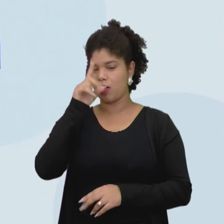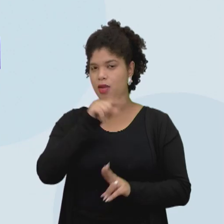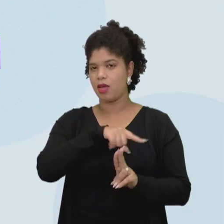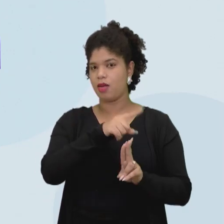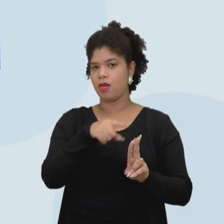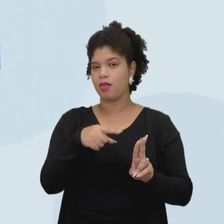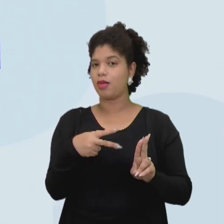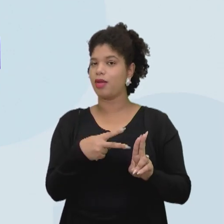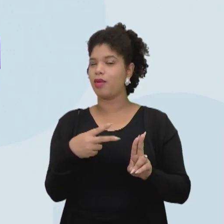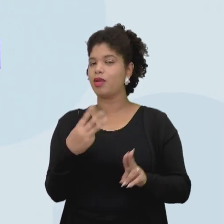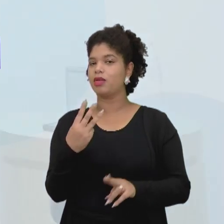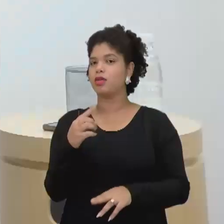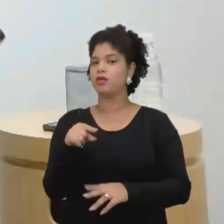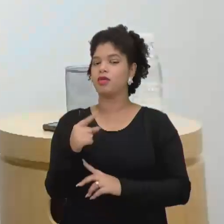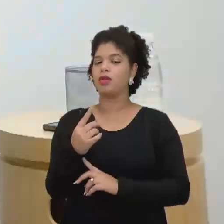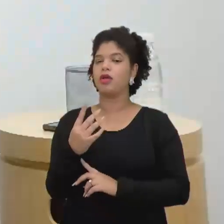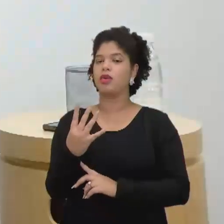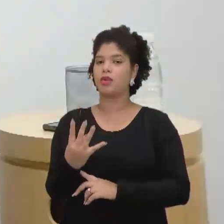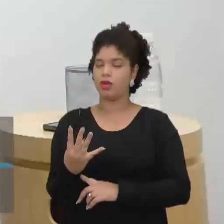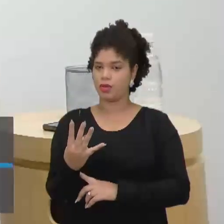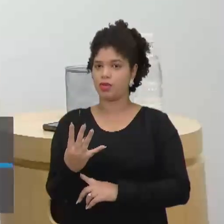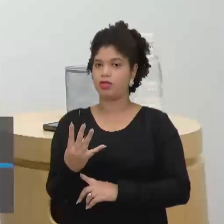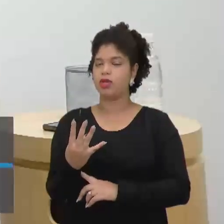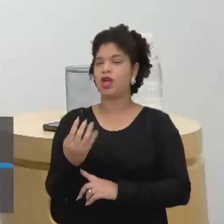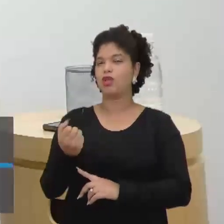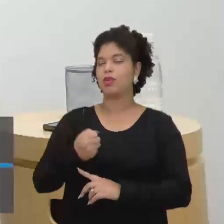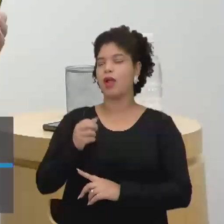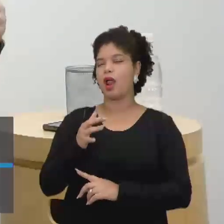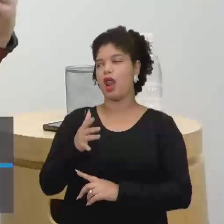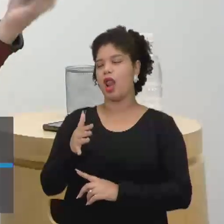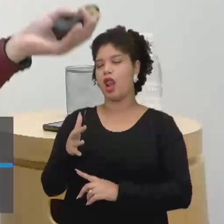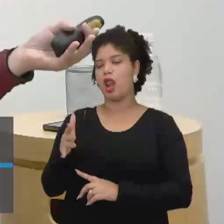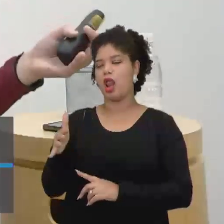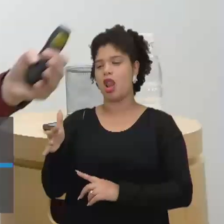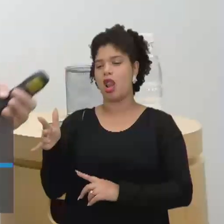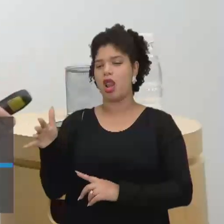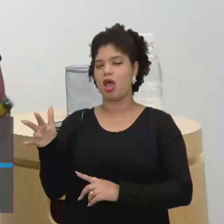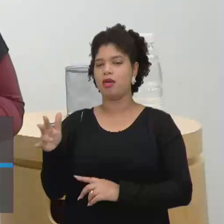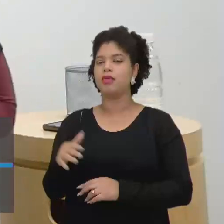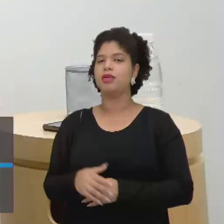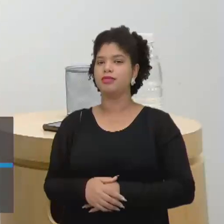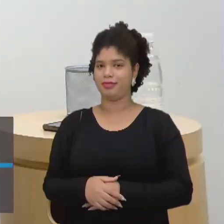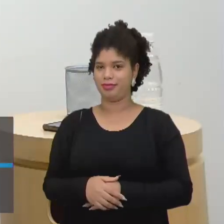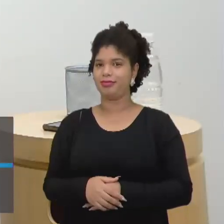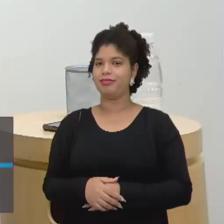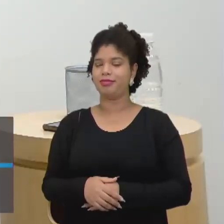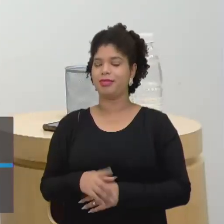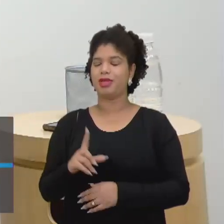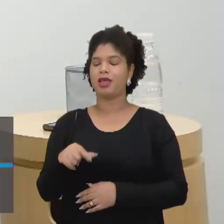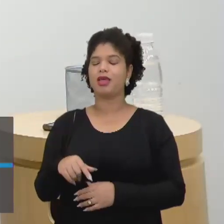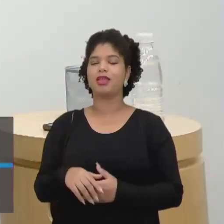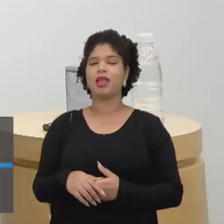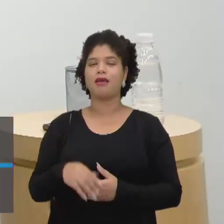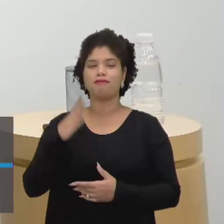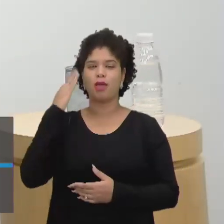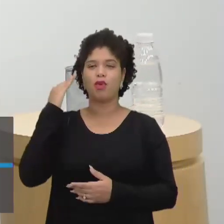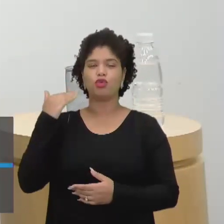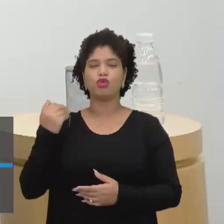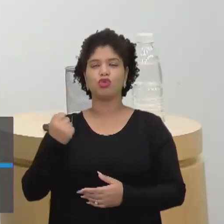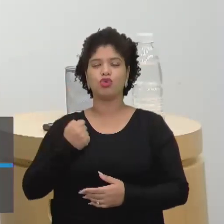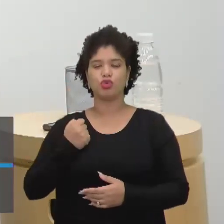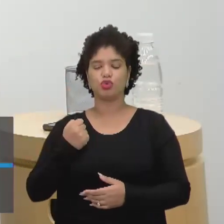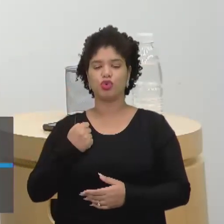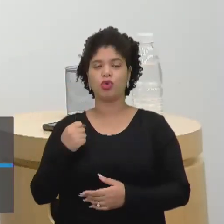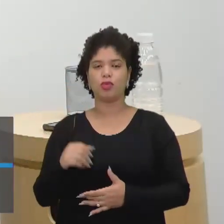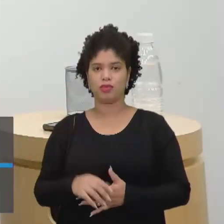coisas circulares, que tem infinitas casas, que é o número infinito, lembra? Infinito e não periódico. Um número irracional, famoso. E a gente